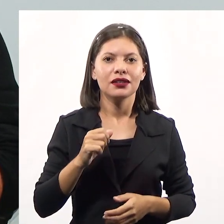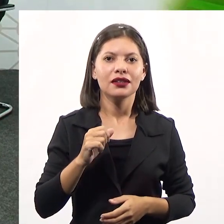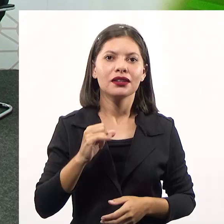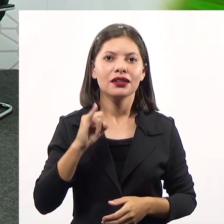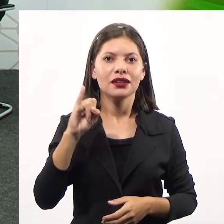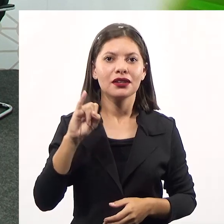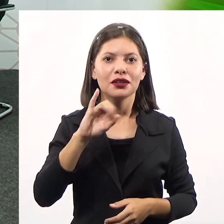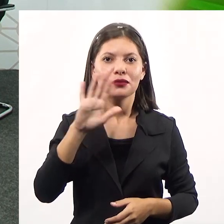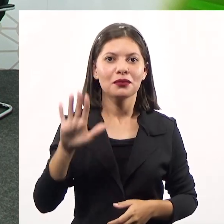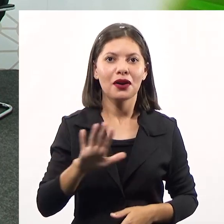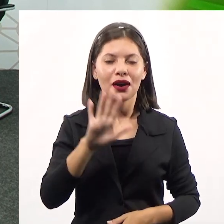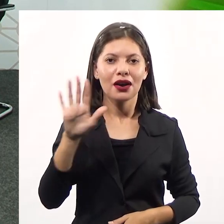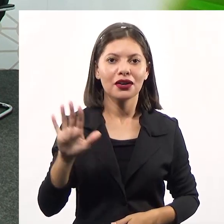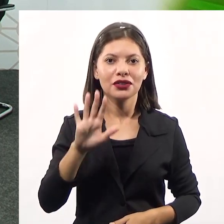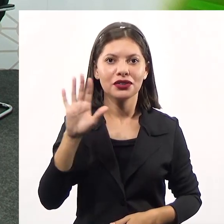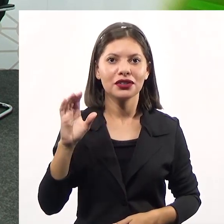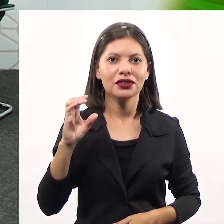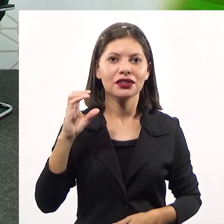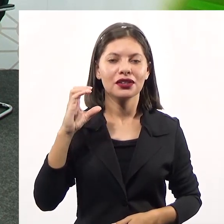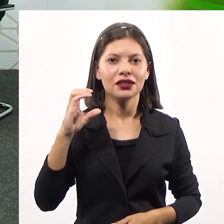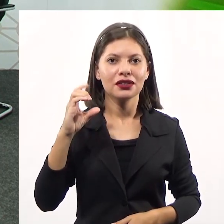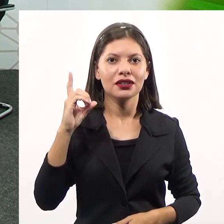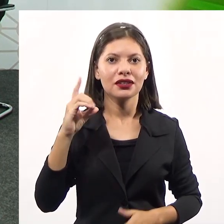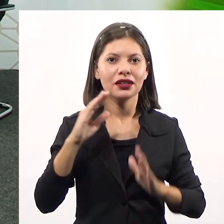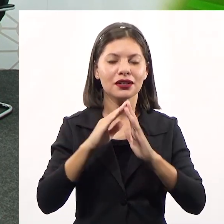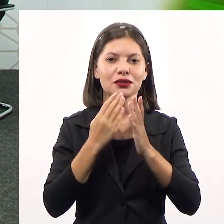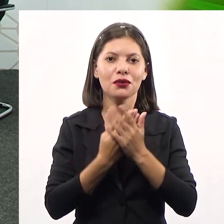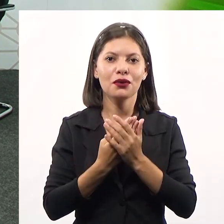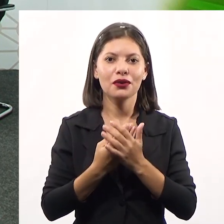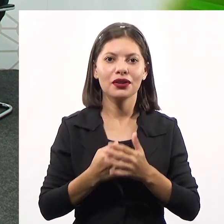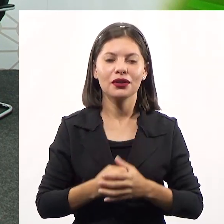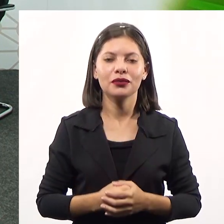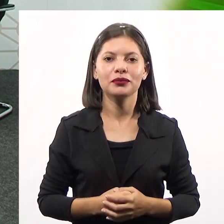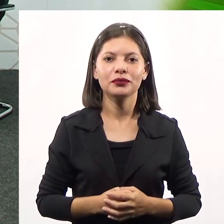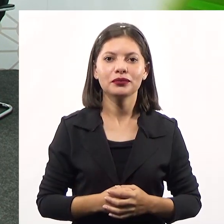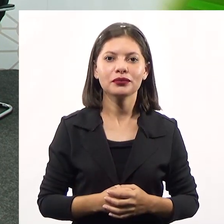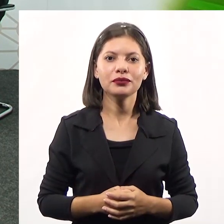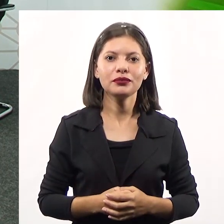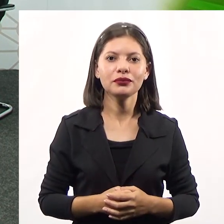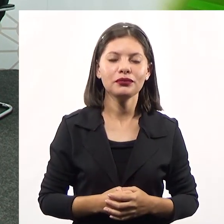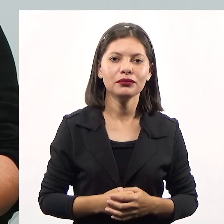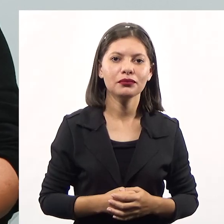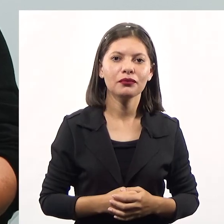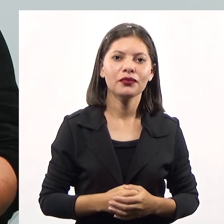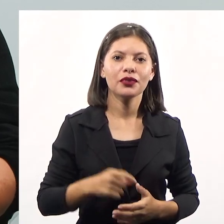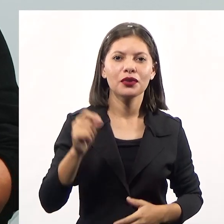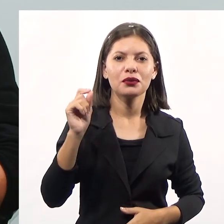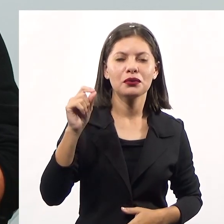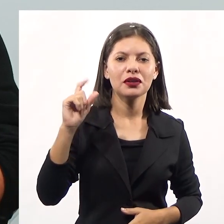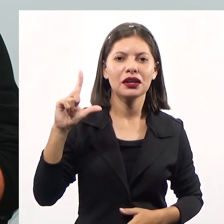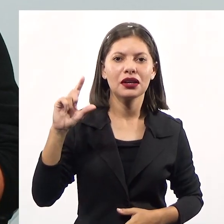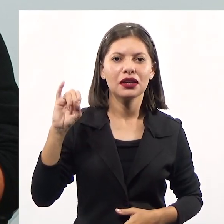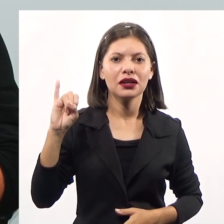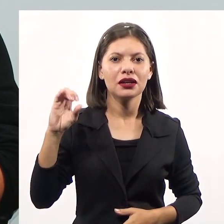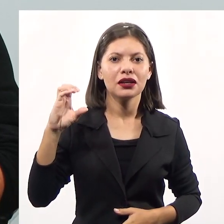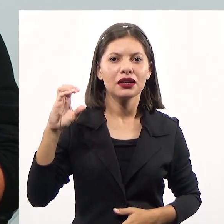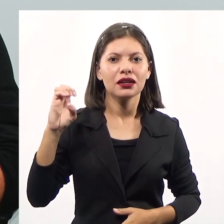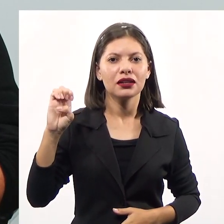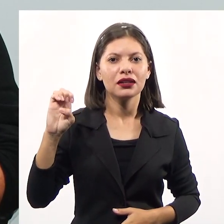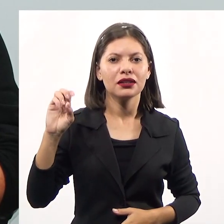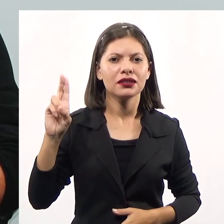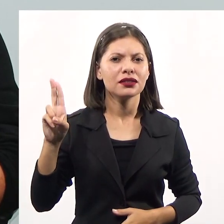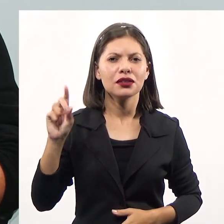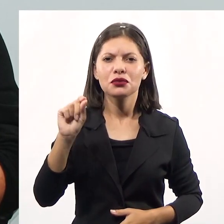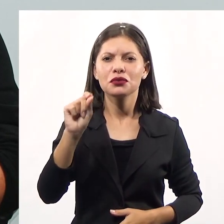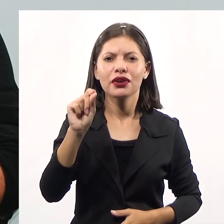imagens também do Carmela Dutra, mais ou menos uma imagem do que seria o Liceu, né,